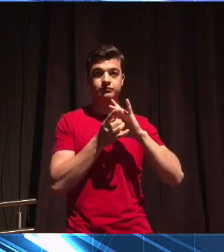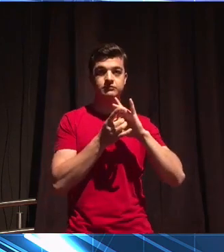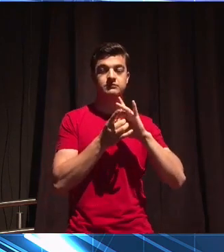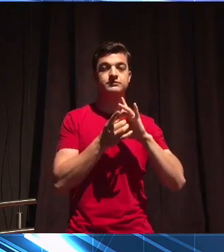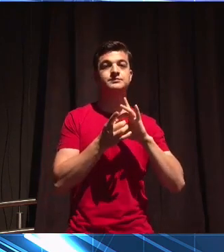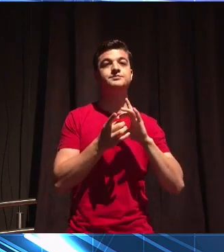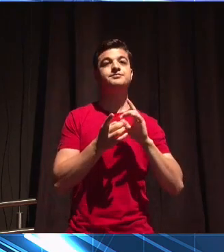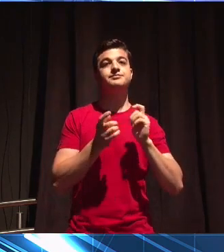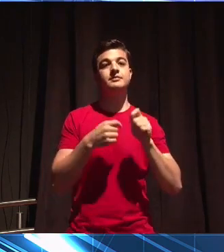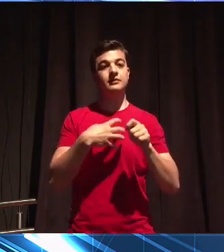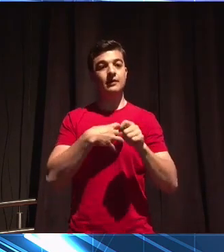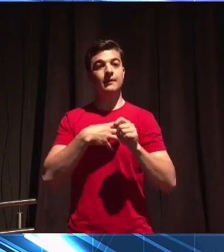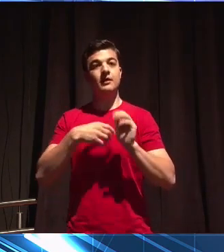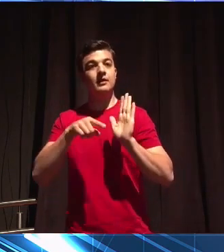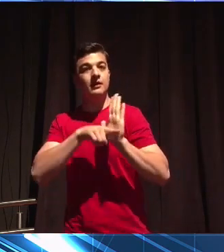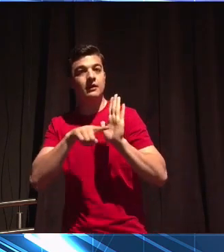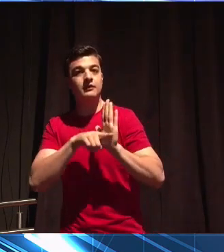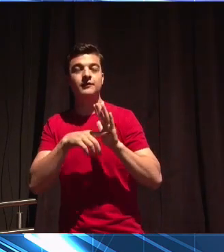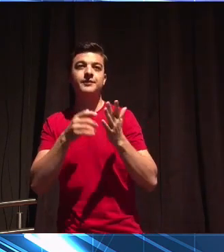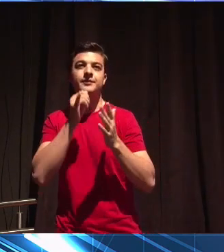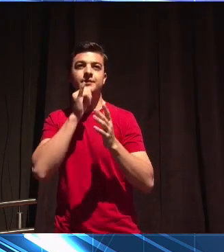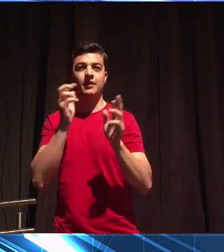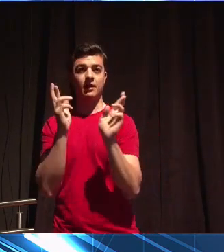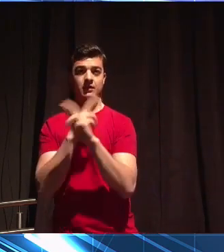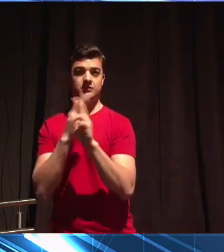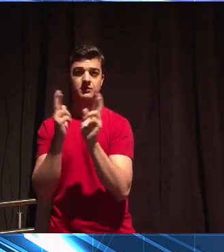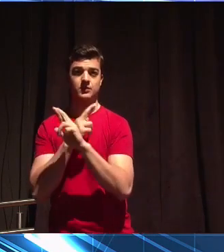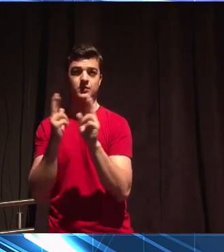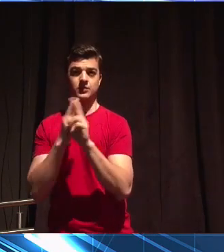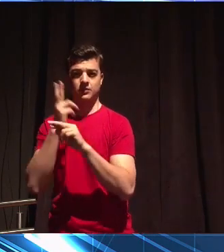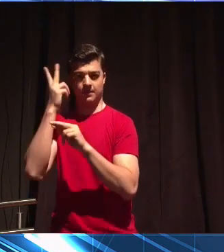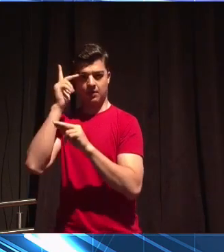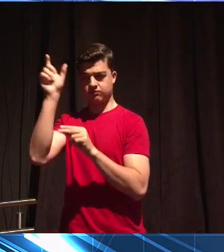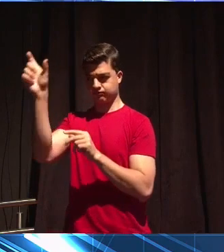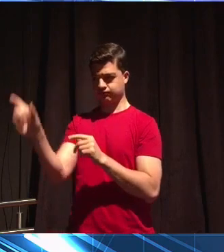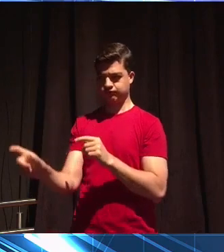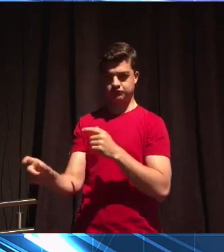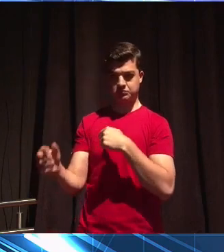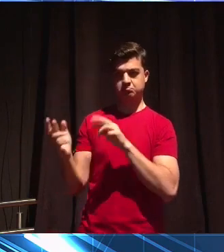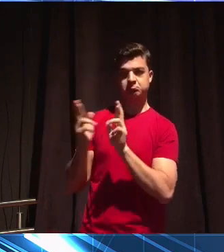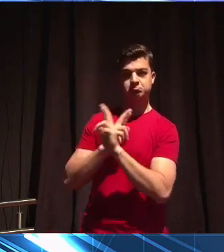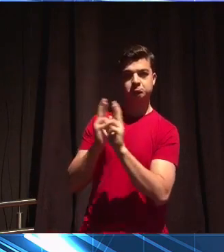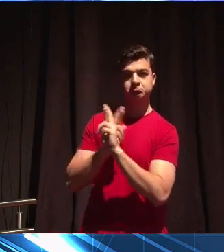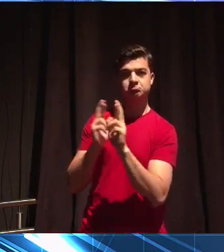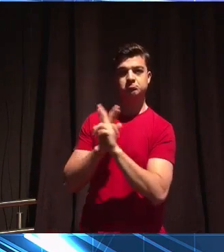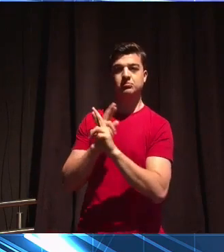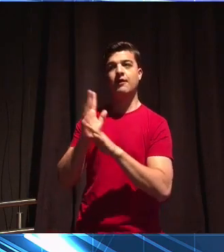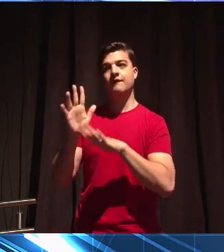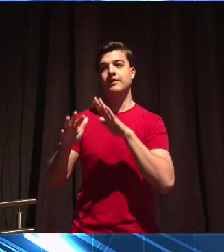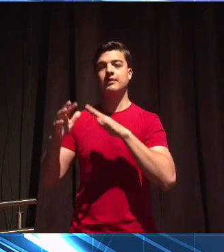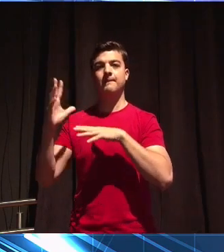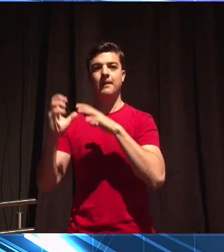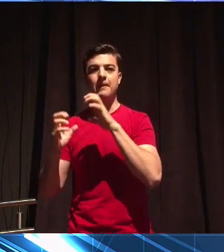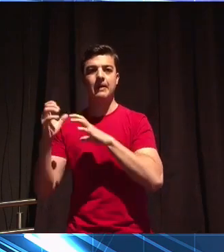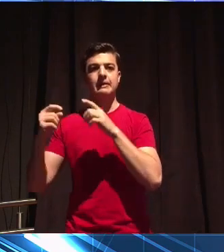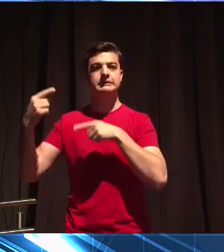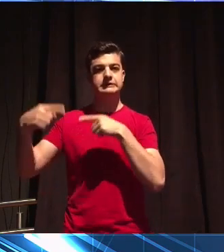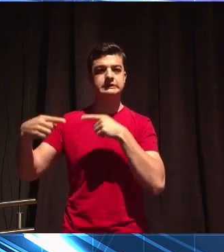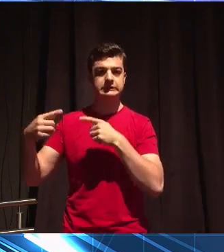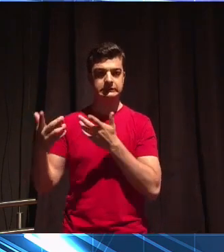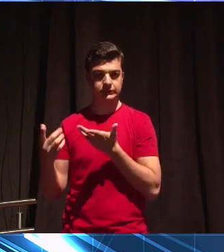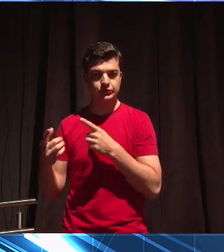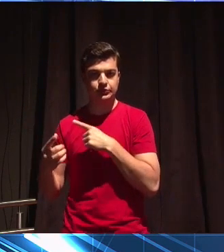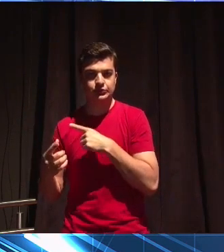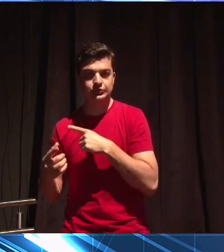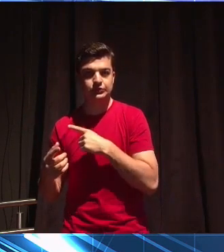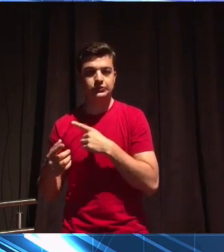negativos. Numa relação natural, a gente discute. Numa relação natural, a gente passa dias lavando roupa suja. E isso também ser provocado de